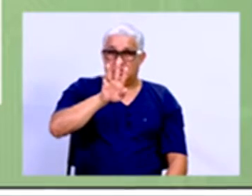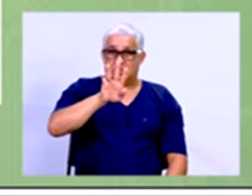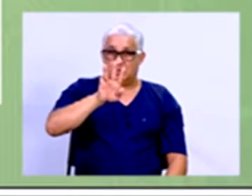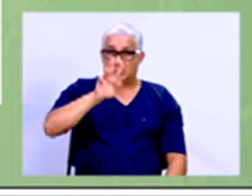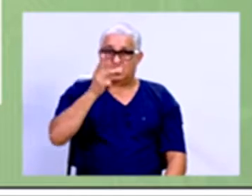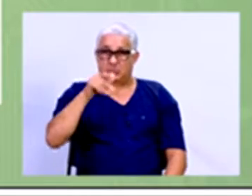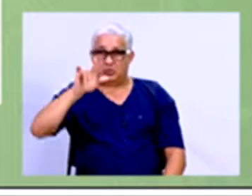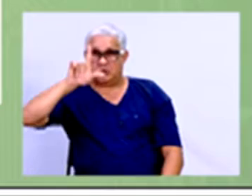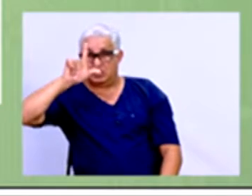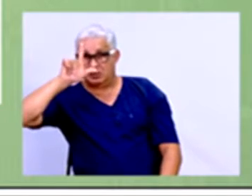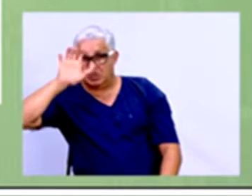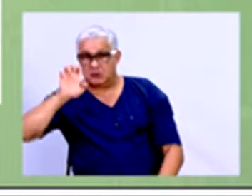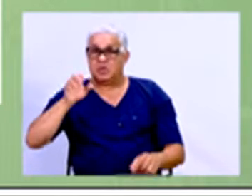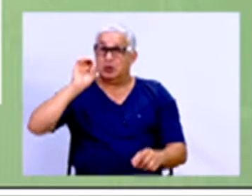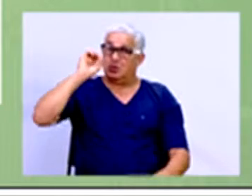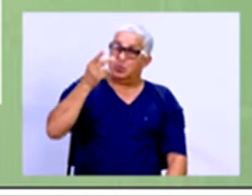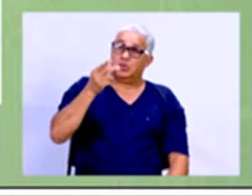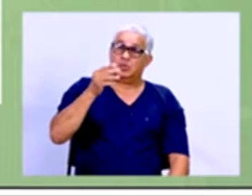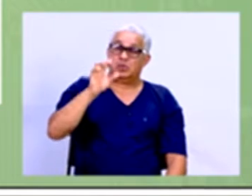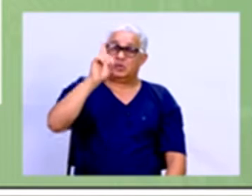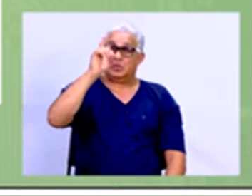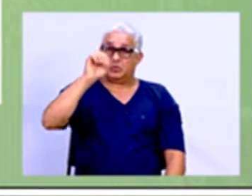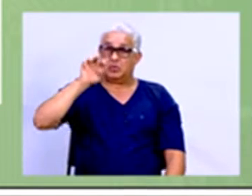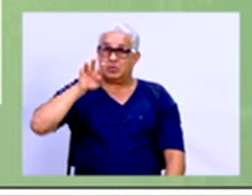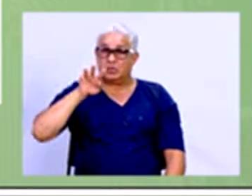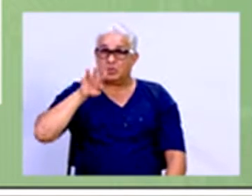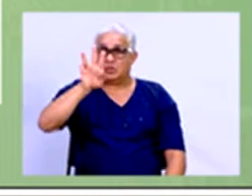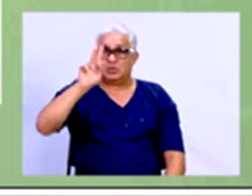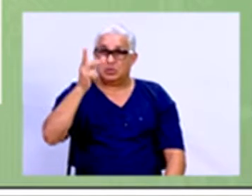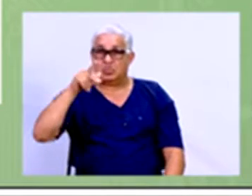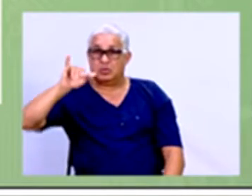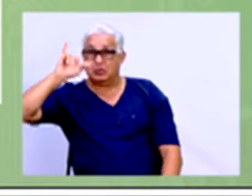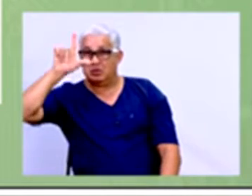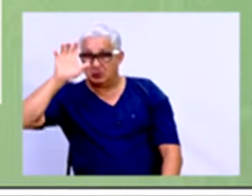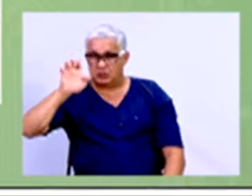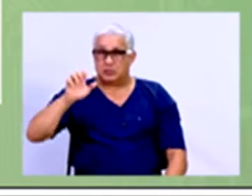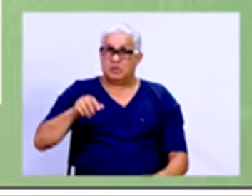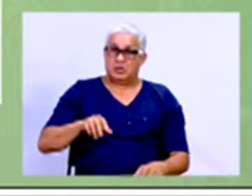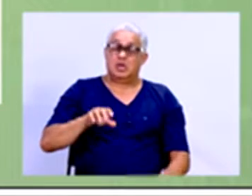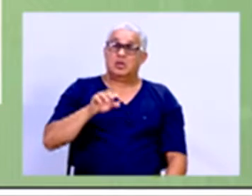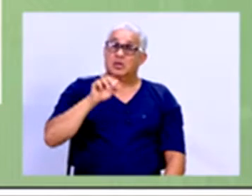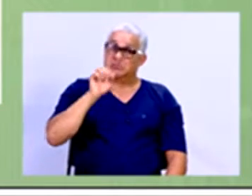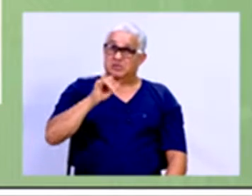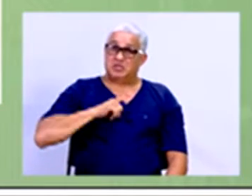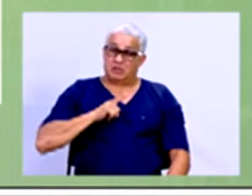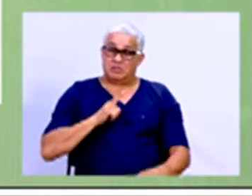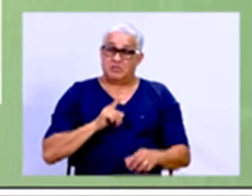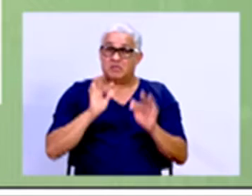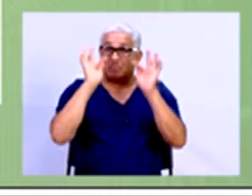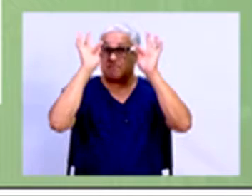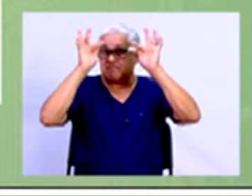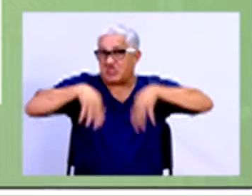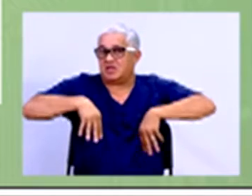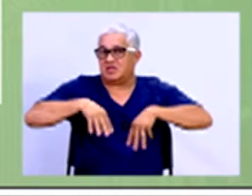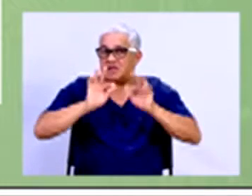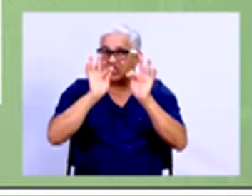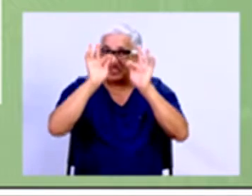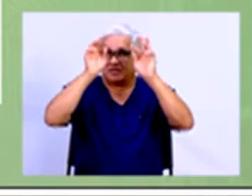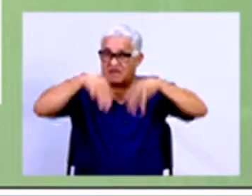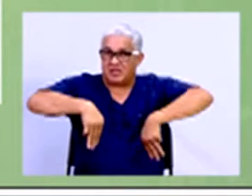tem informações finitas, aí a gente usa aqui o for. Tá? Então, por exemplo, aqui nós temos uma sequência que